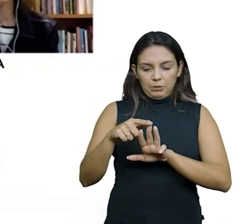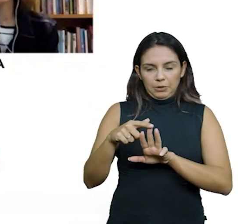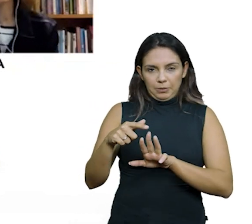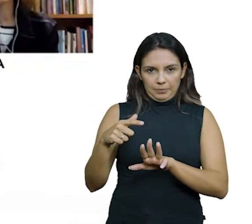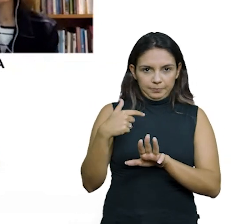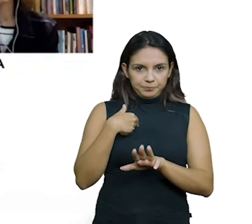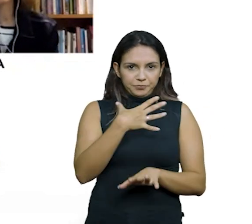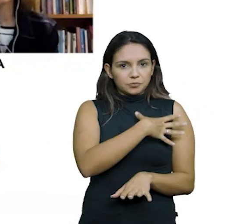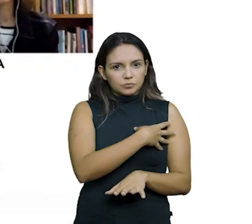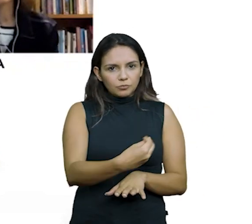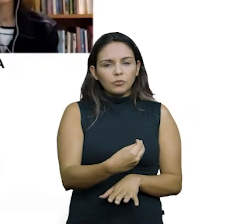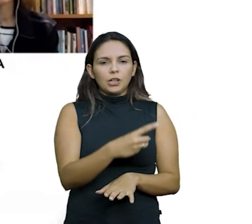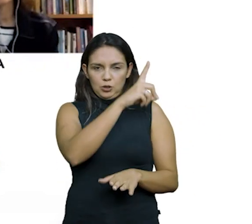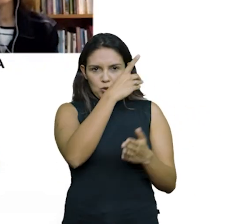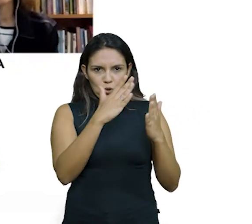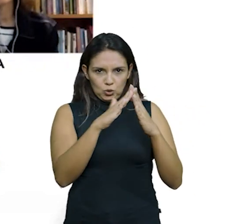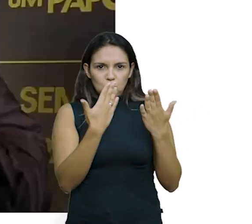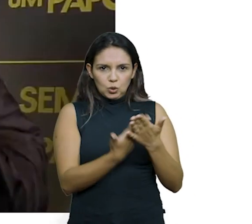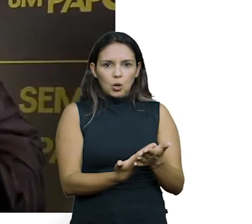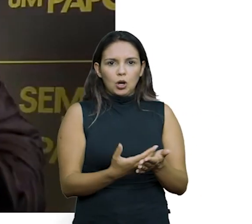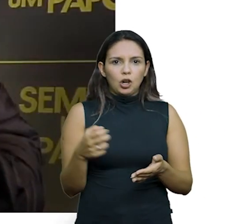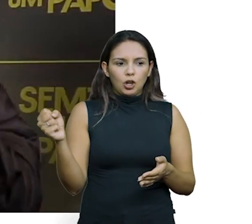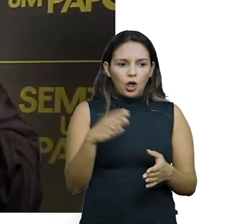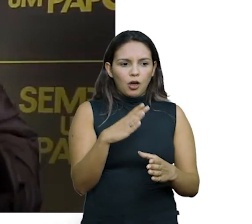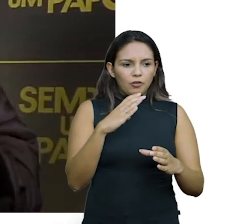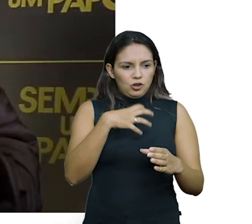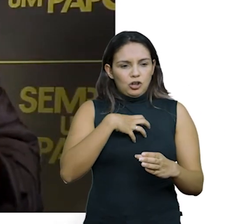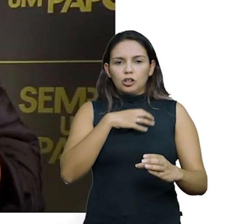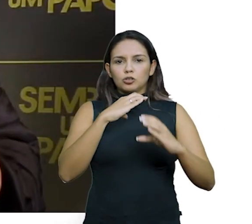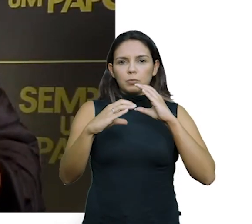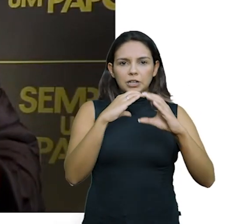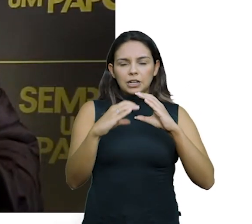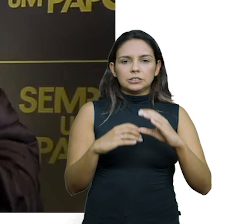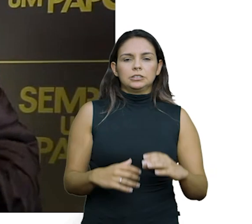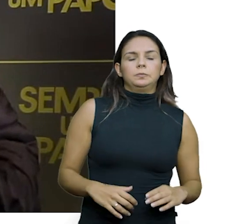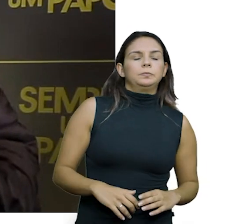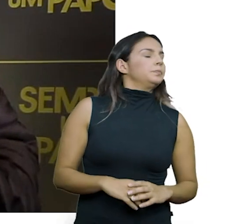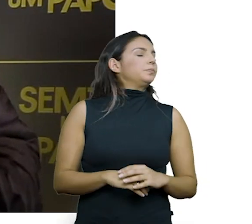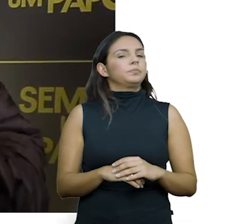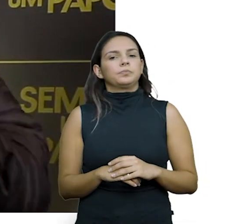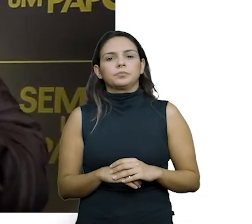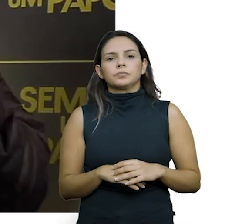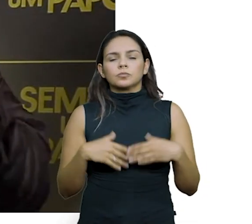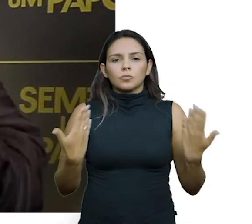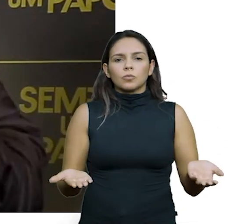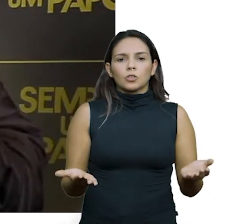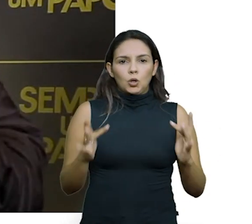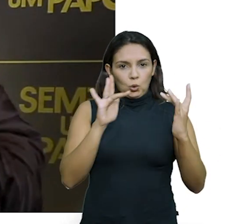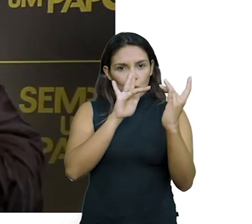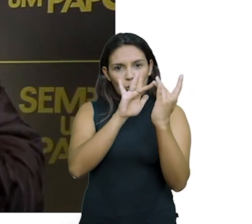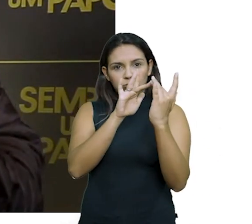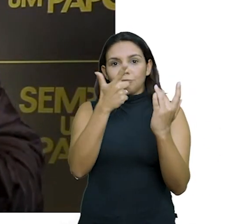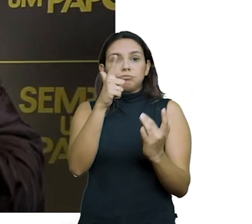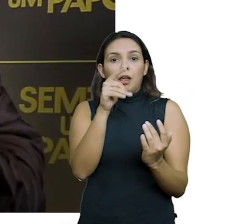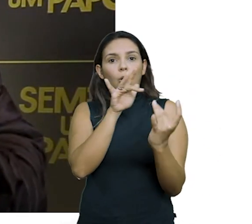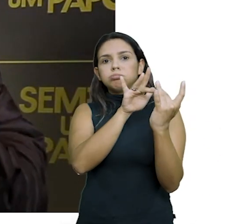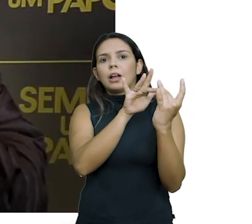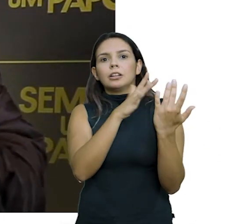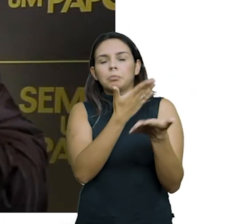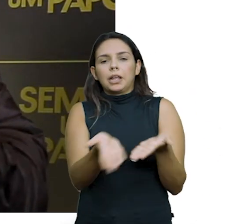da Criança mesmo, é uma nova forma de comunicação que se estabelece, na qual o contato não